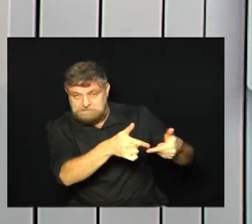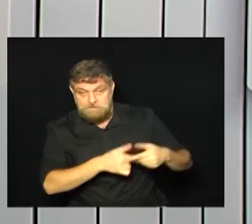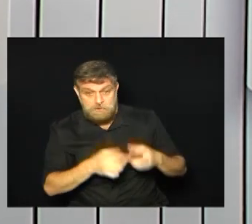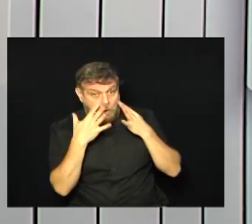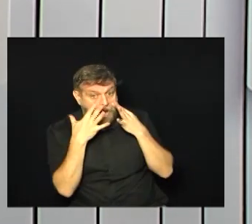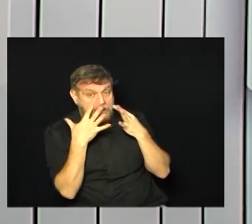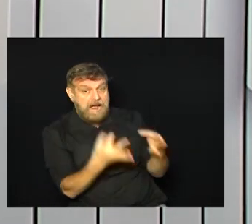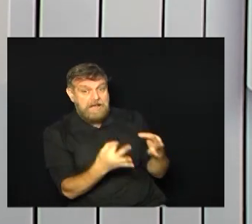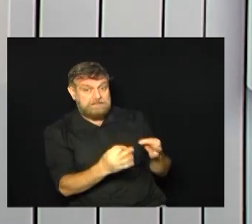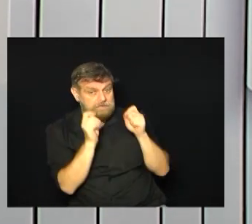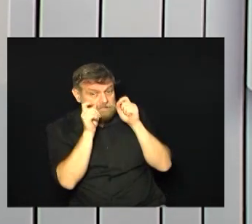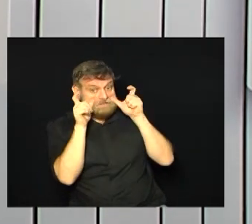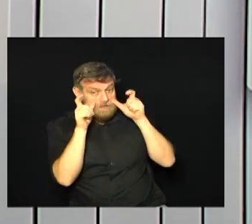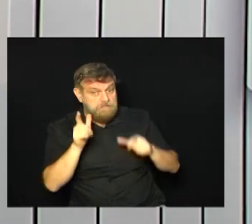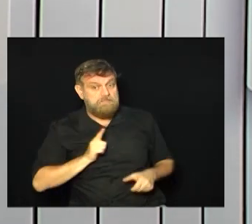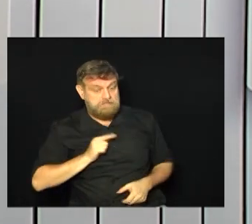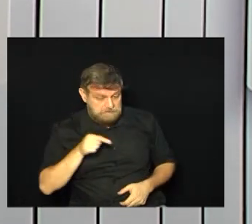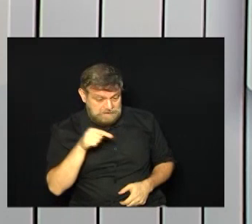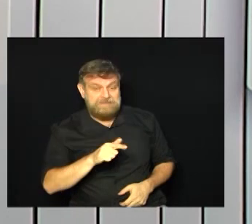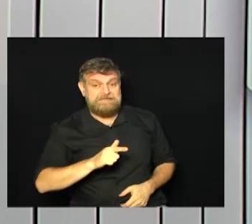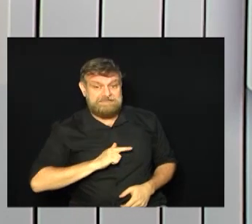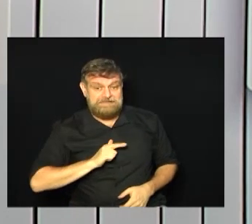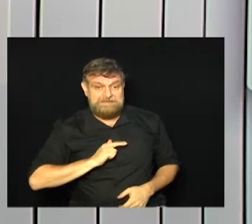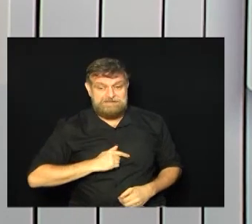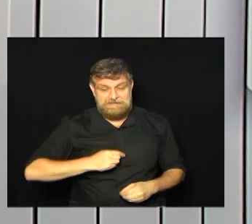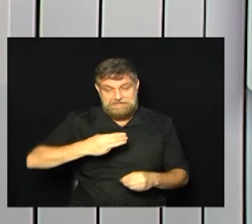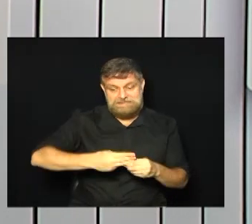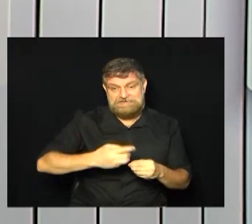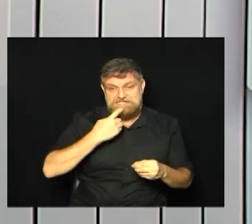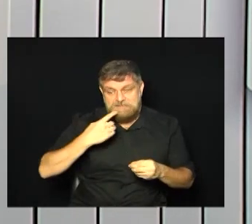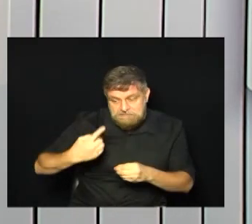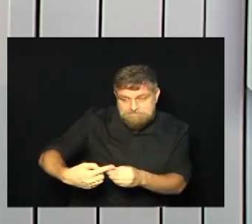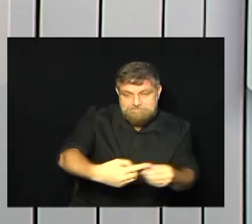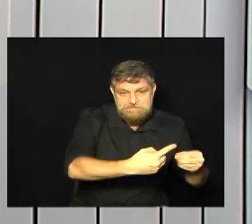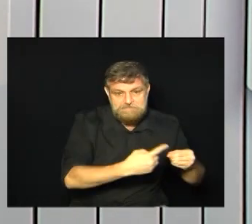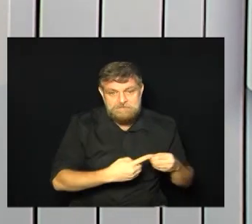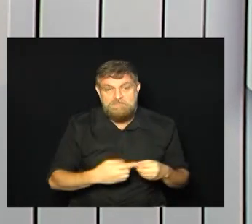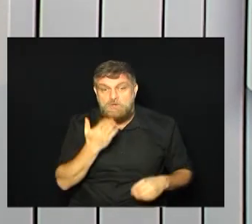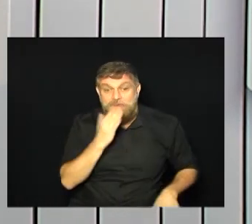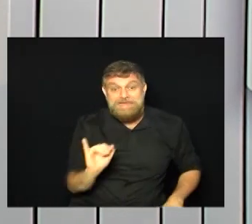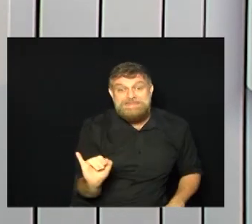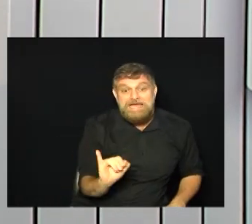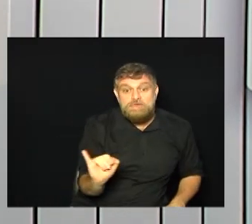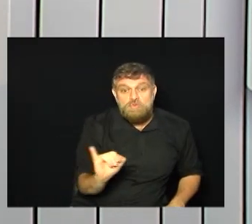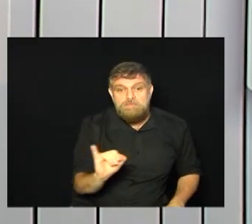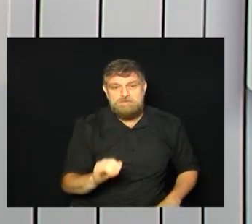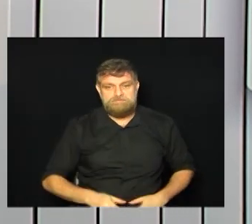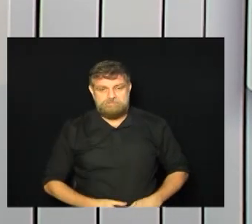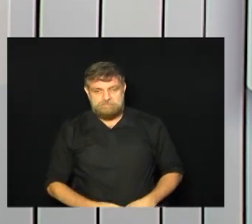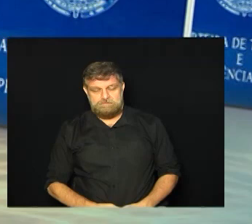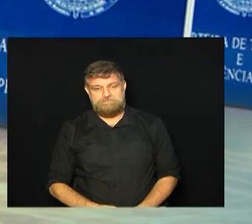preste atenção, porque tem vagas disponíveis aqui na região de Campinas, na cidade de Indaiatuba.